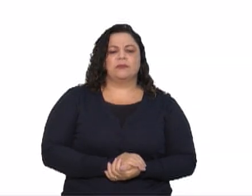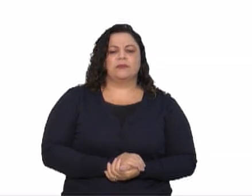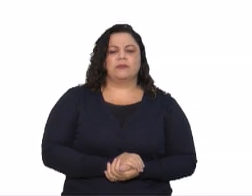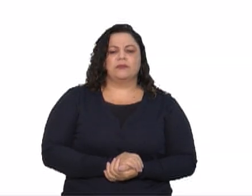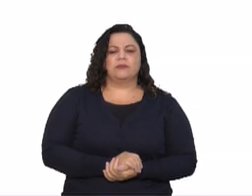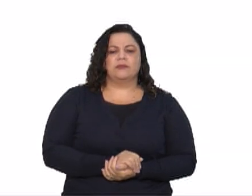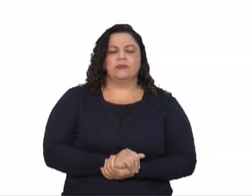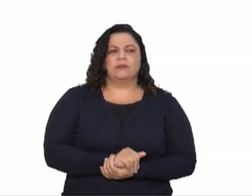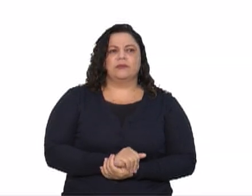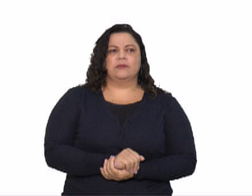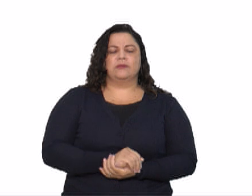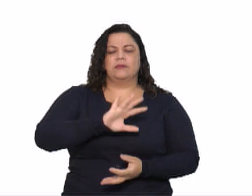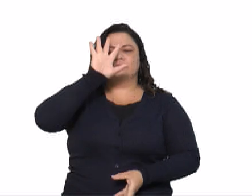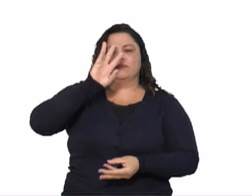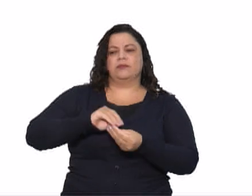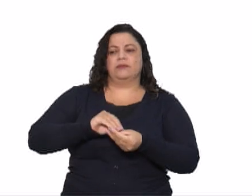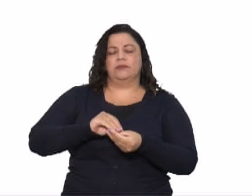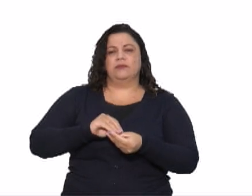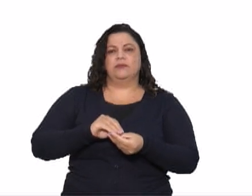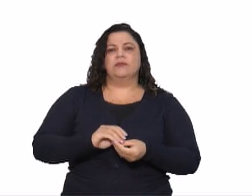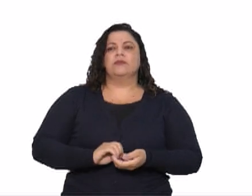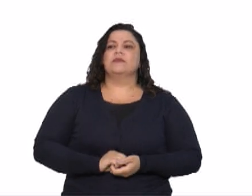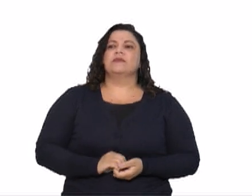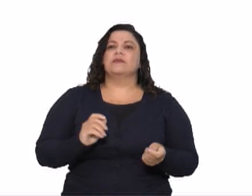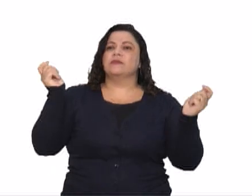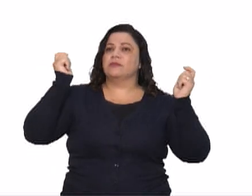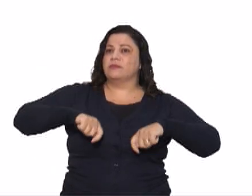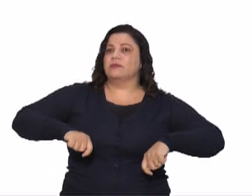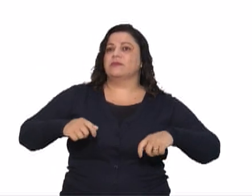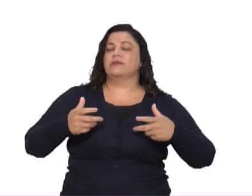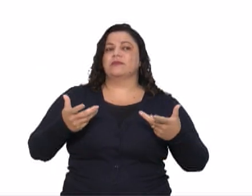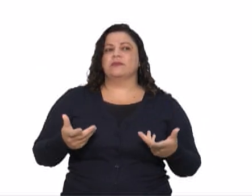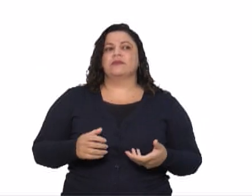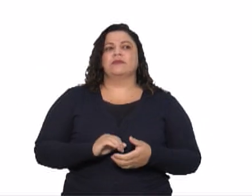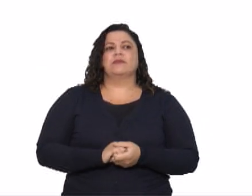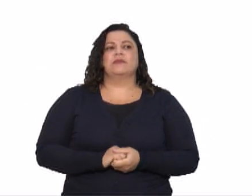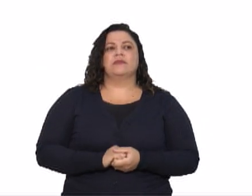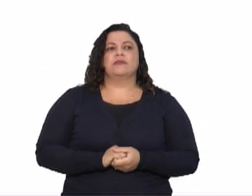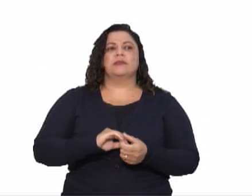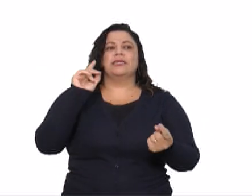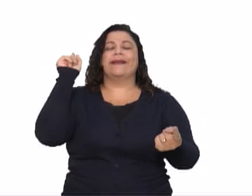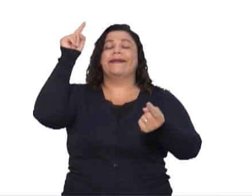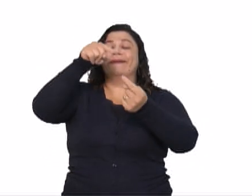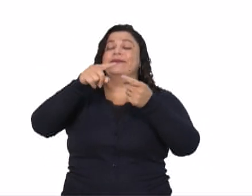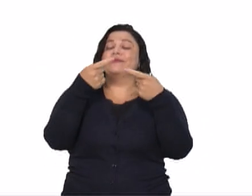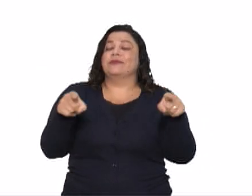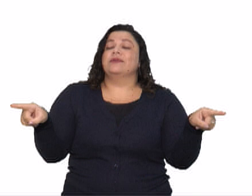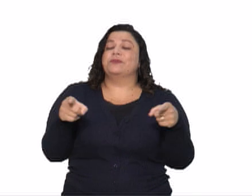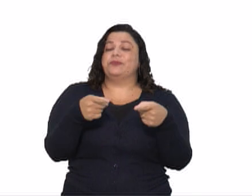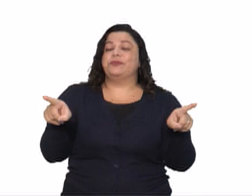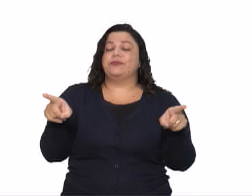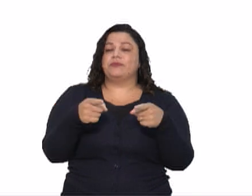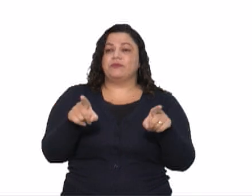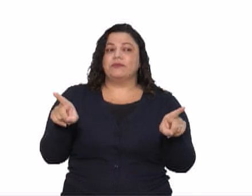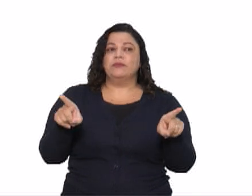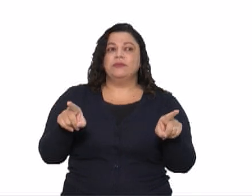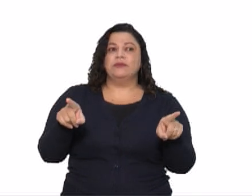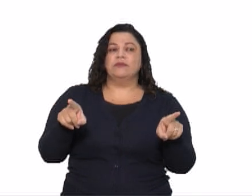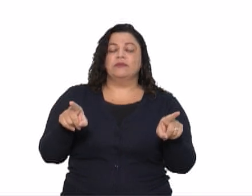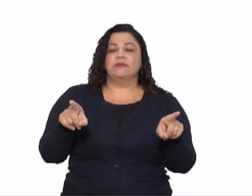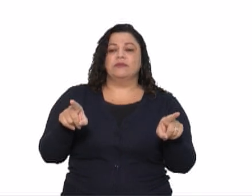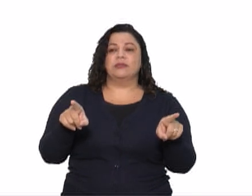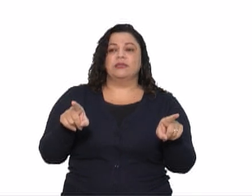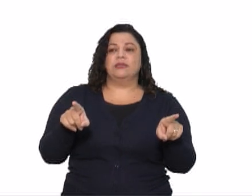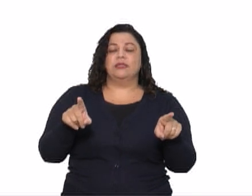Então, algumas conclusões possíveis sobre isso. A definição do que é música é algo